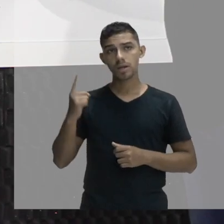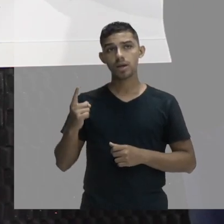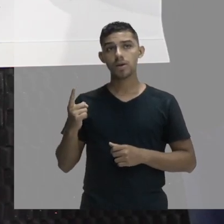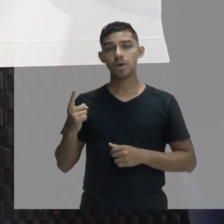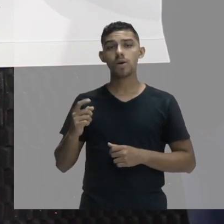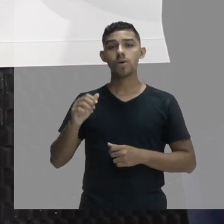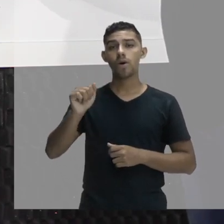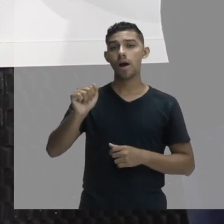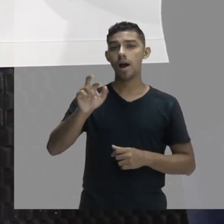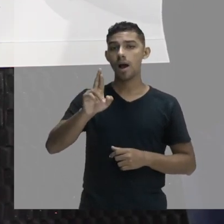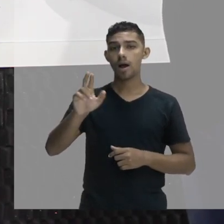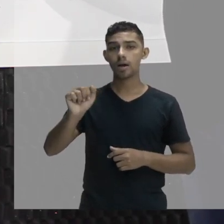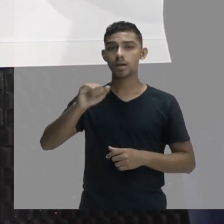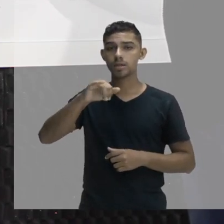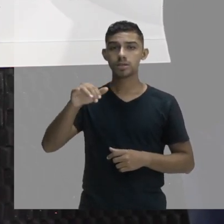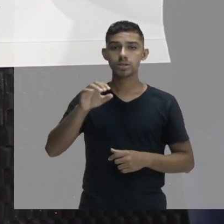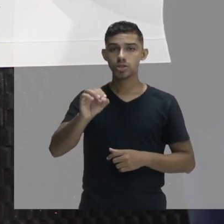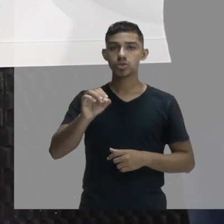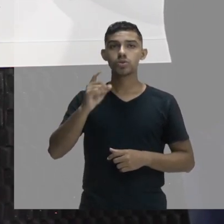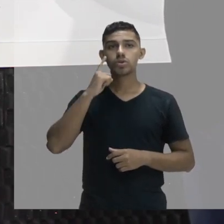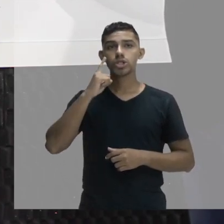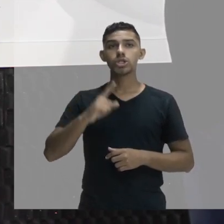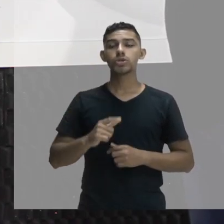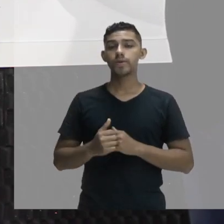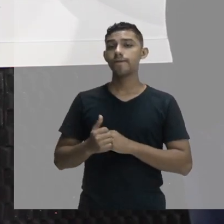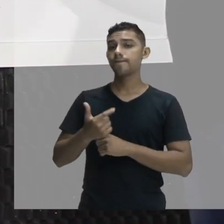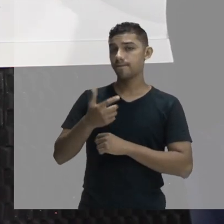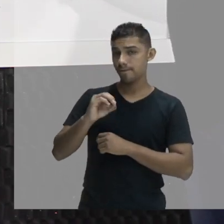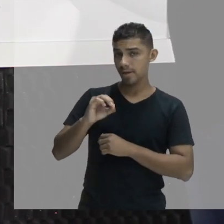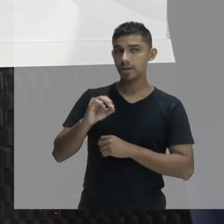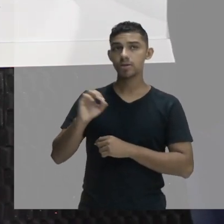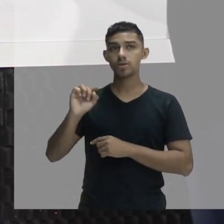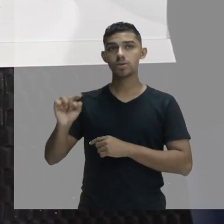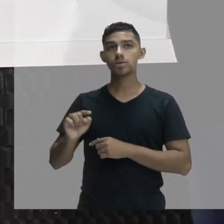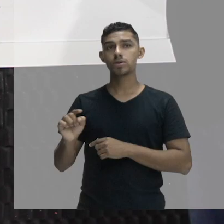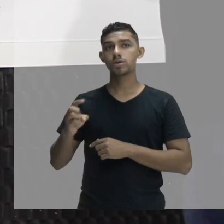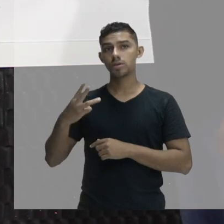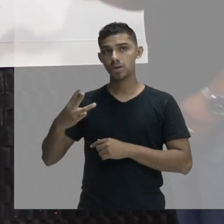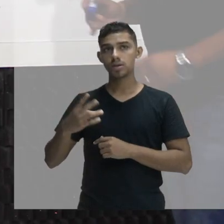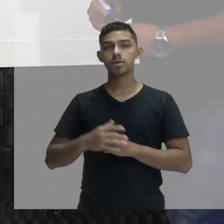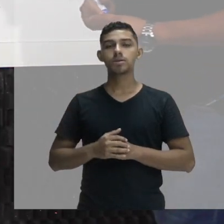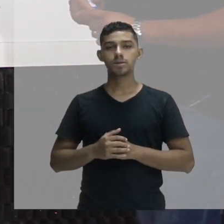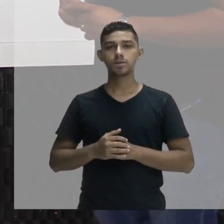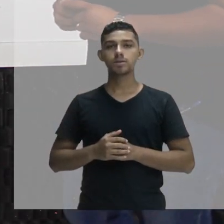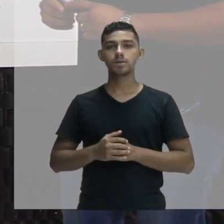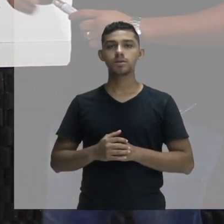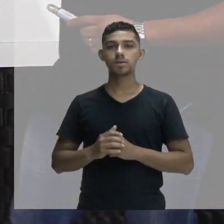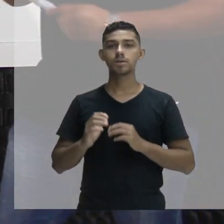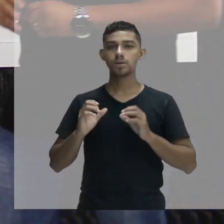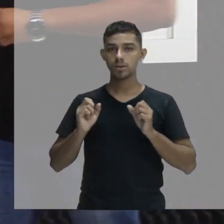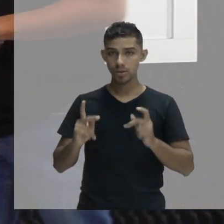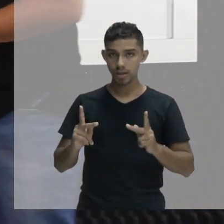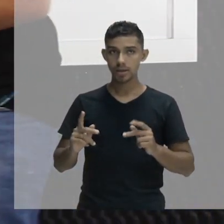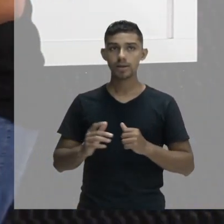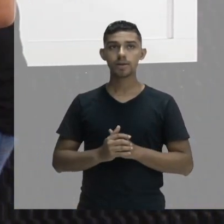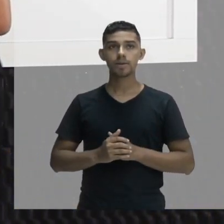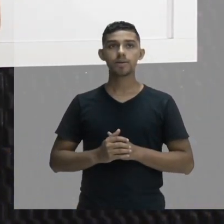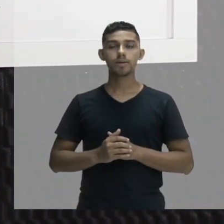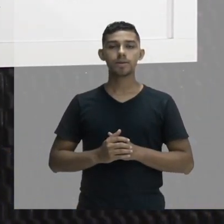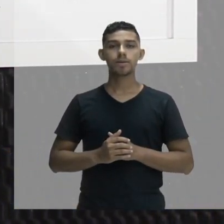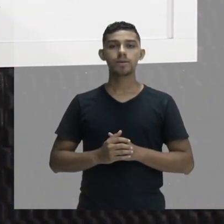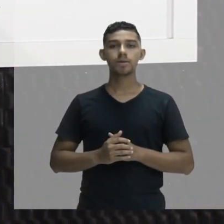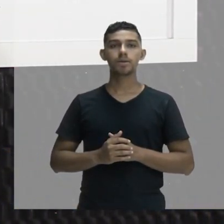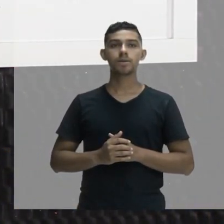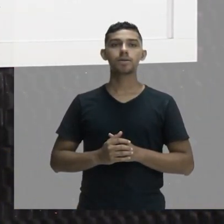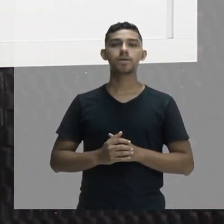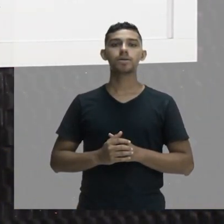ser um arranjo de 20 elementos tomado 3 a 3. Aí você faz a conta para saber quanto é que dá. Tá, galera? Então espero